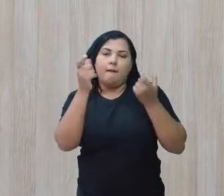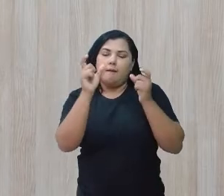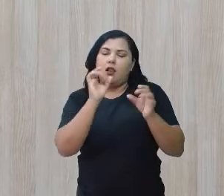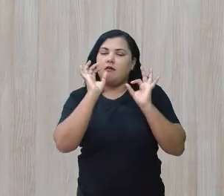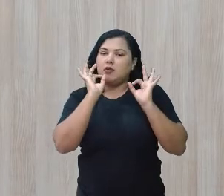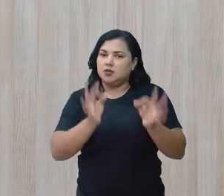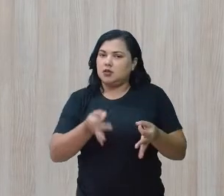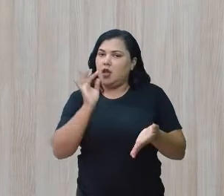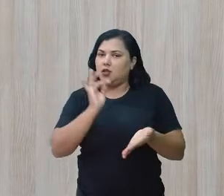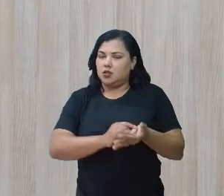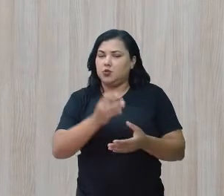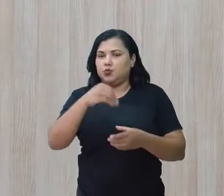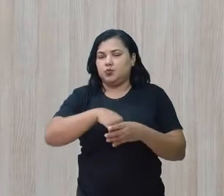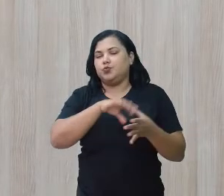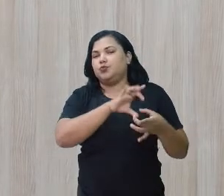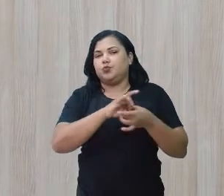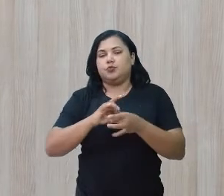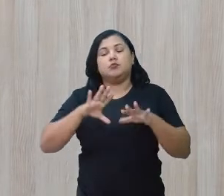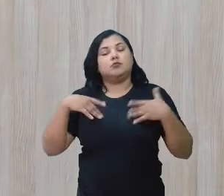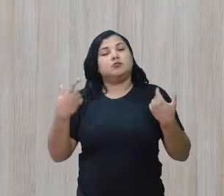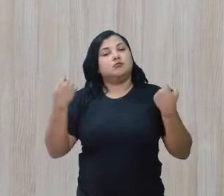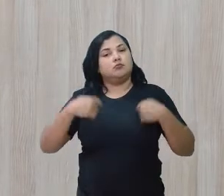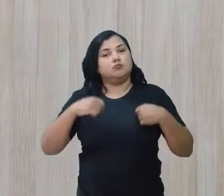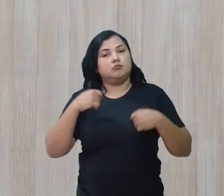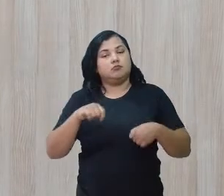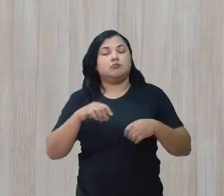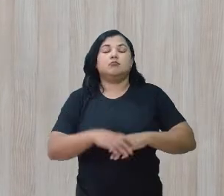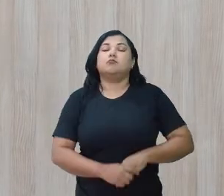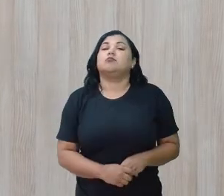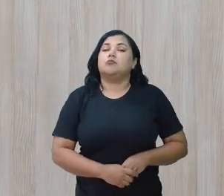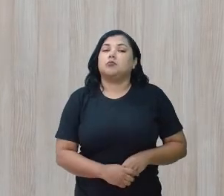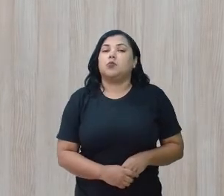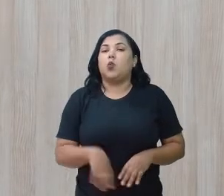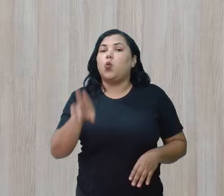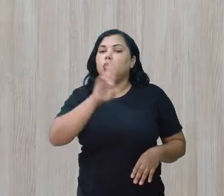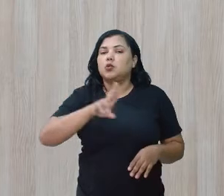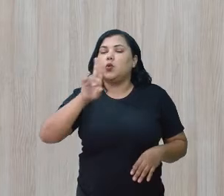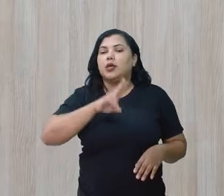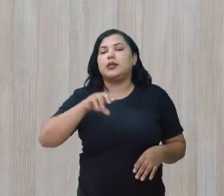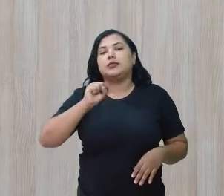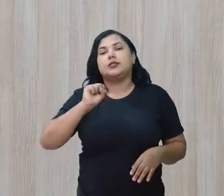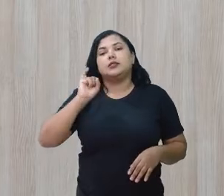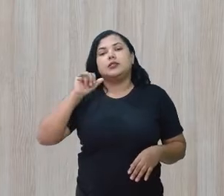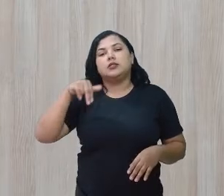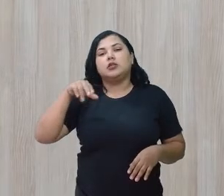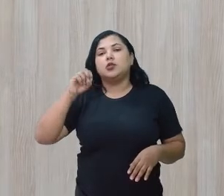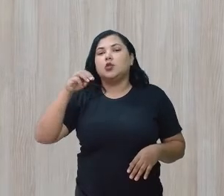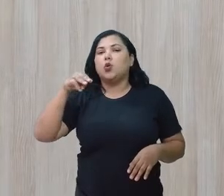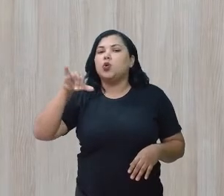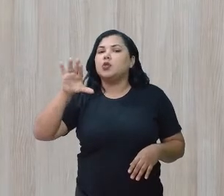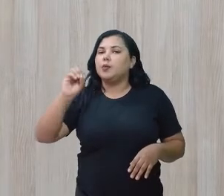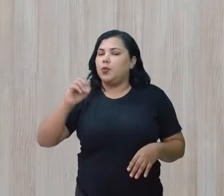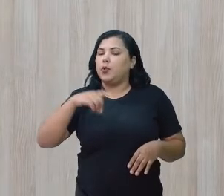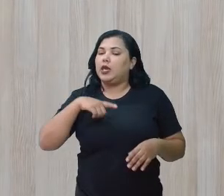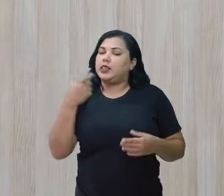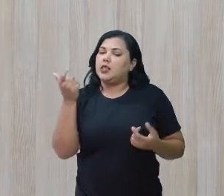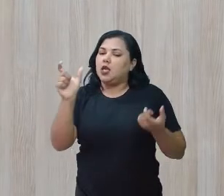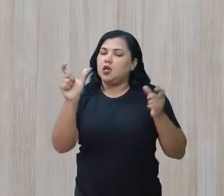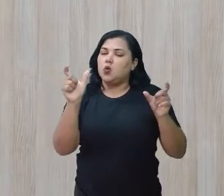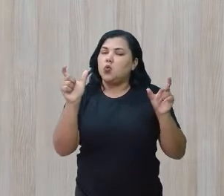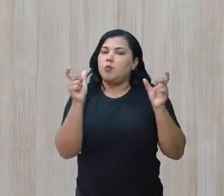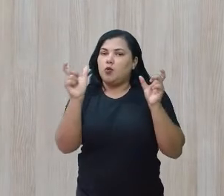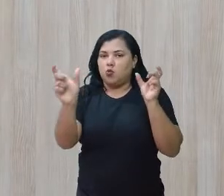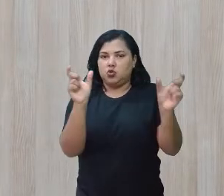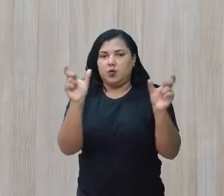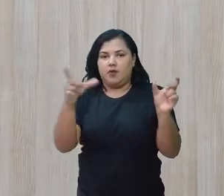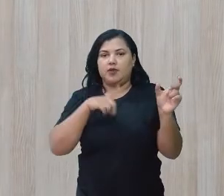àquele contexto. Então, é necessário recorrer aos sinônimos, a recorrer a palavras específicas. Então, se eu quero falar